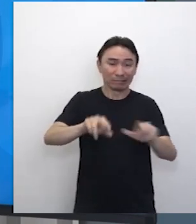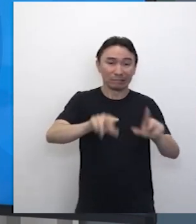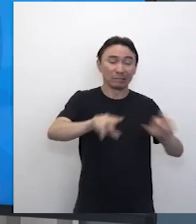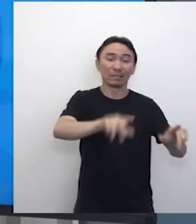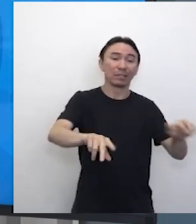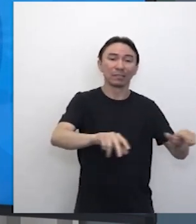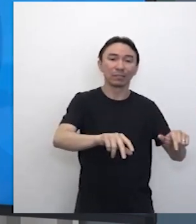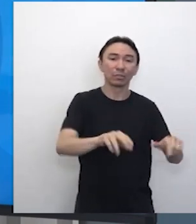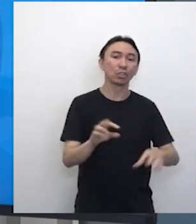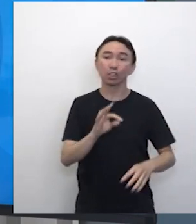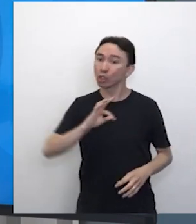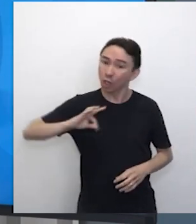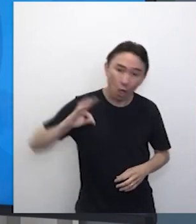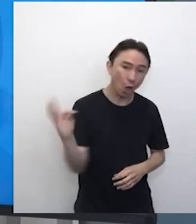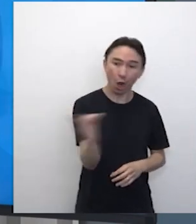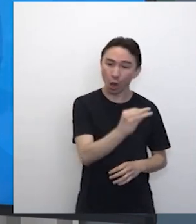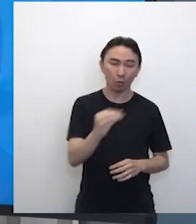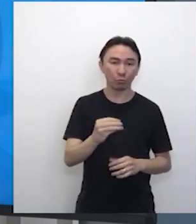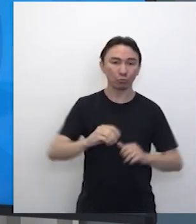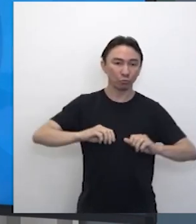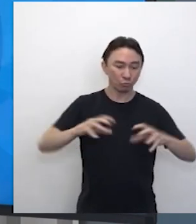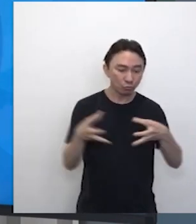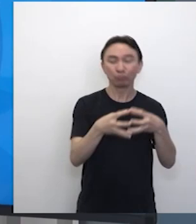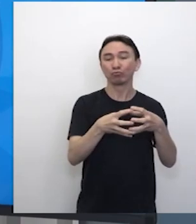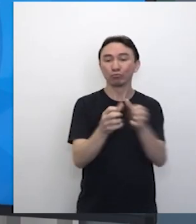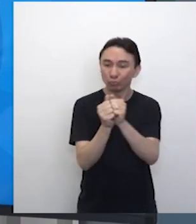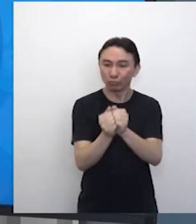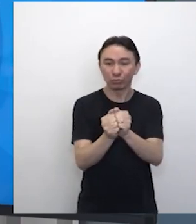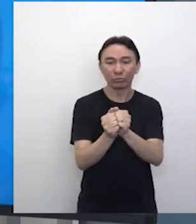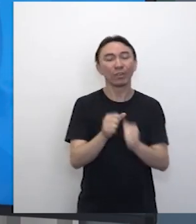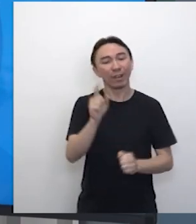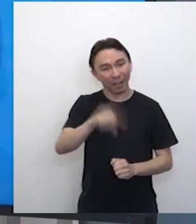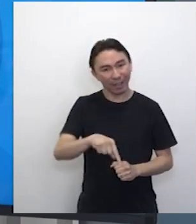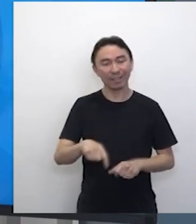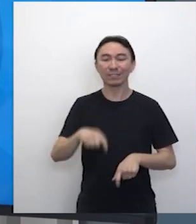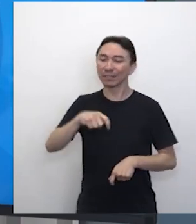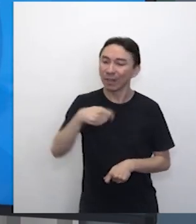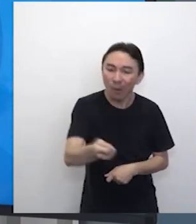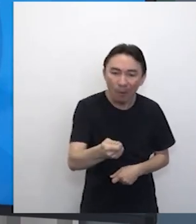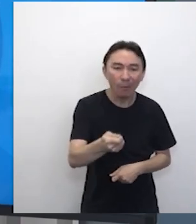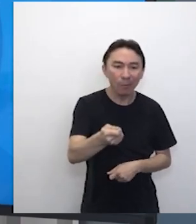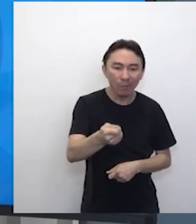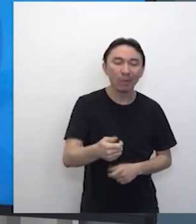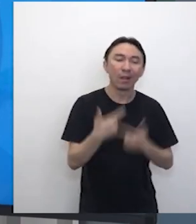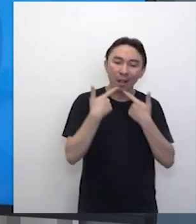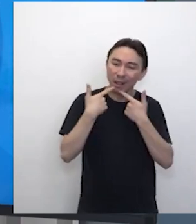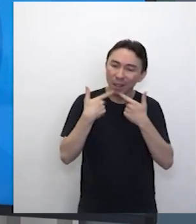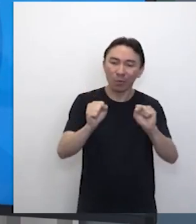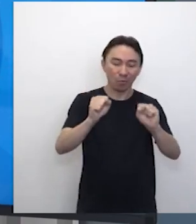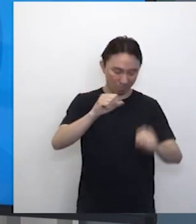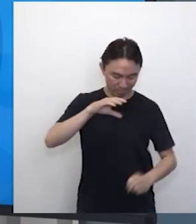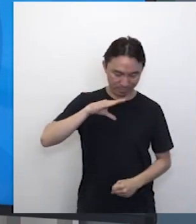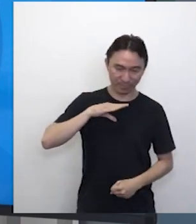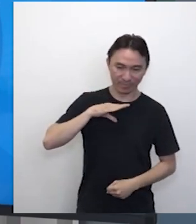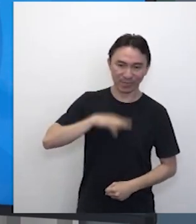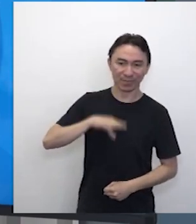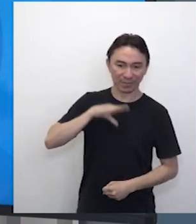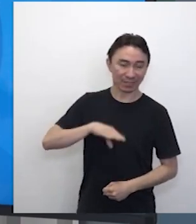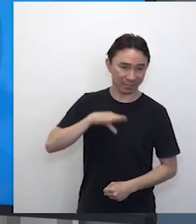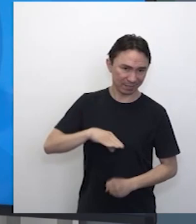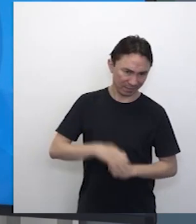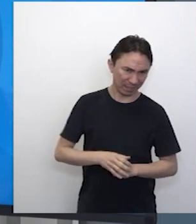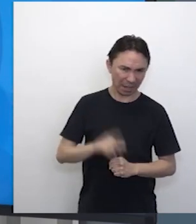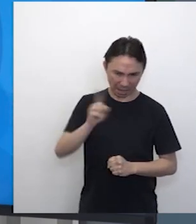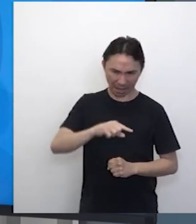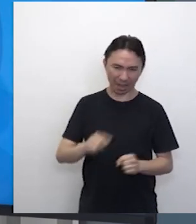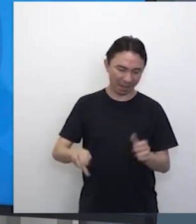e todos esses portugueses juntos formam a língua portuguesa. Porque a língua portuguesa, ela não é a língua portuguesa da